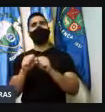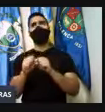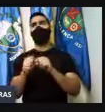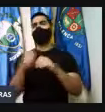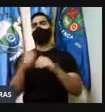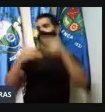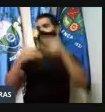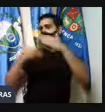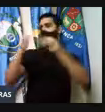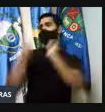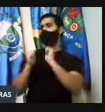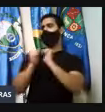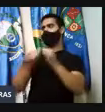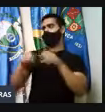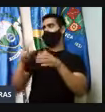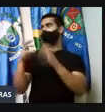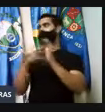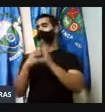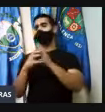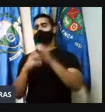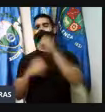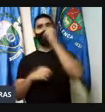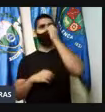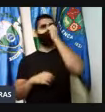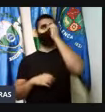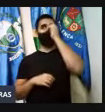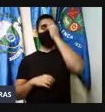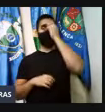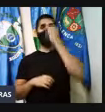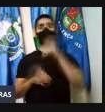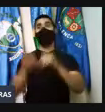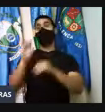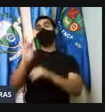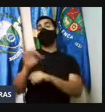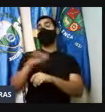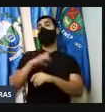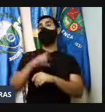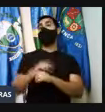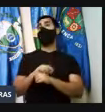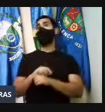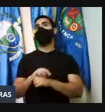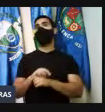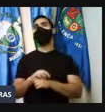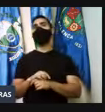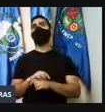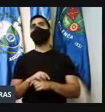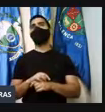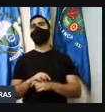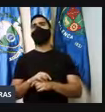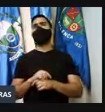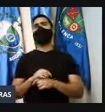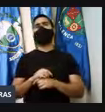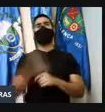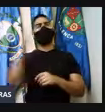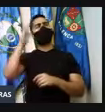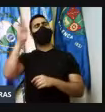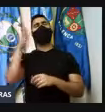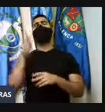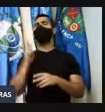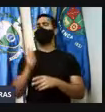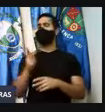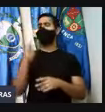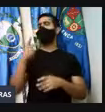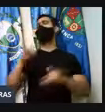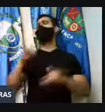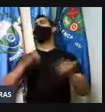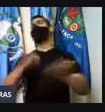construídas conosco e não apenas tragam a retórica de sempre da reclamação, do